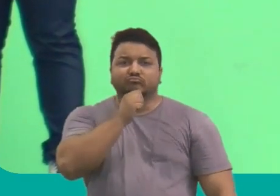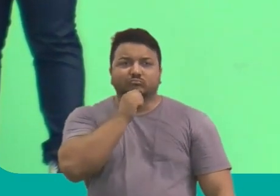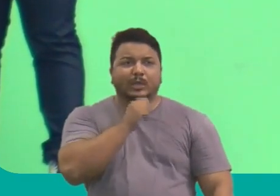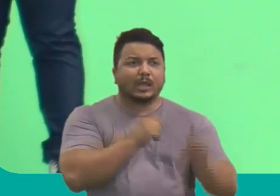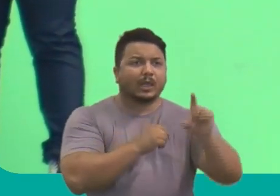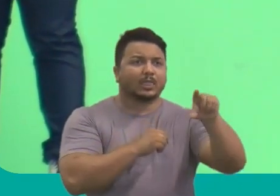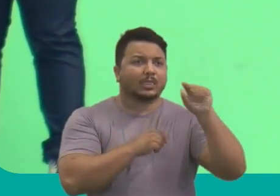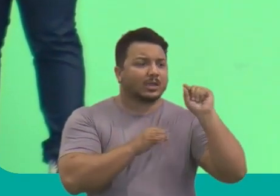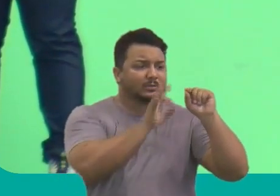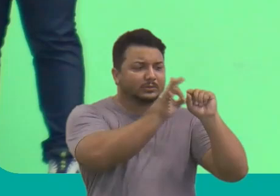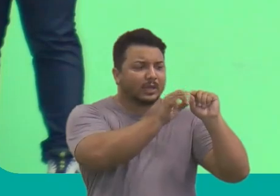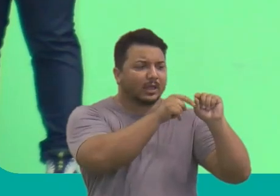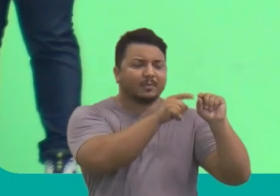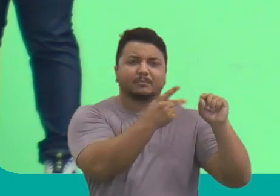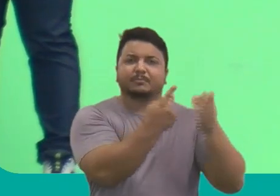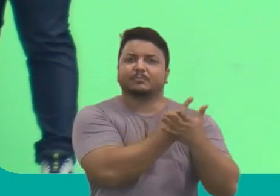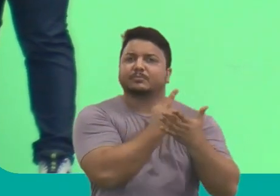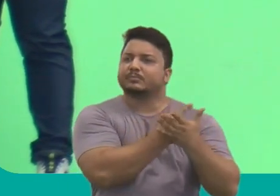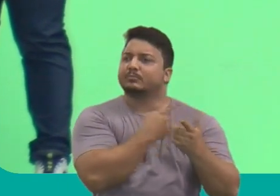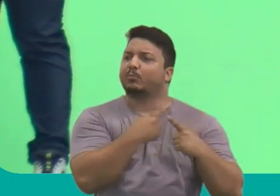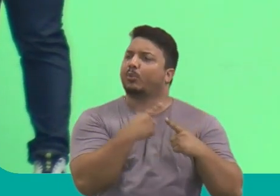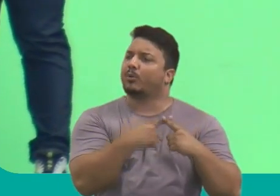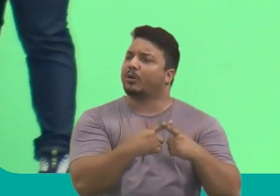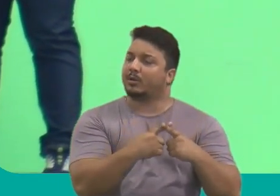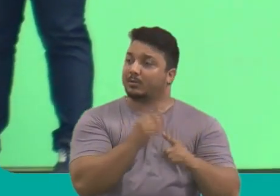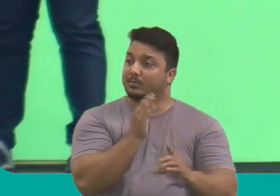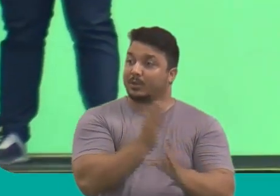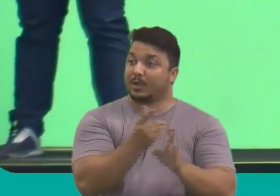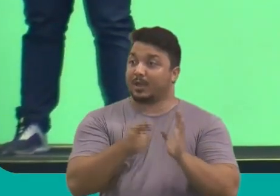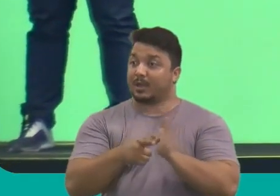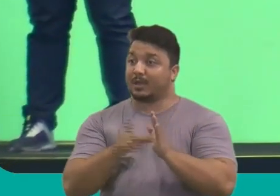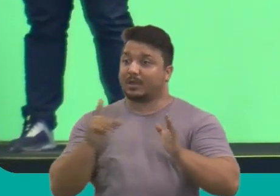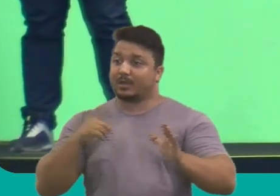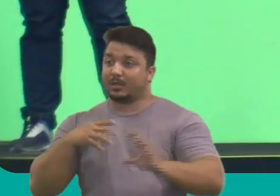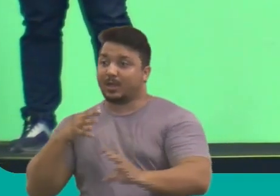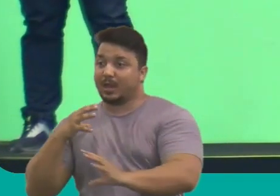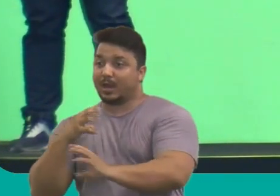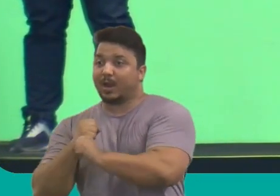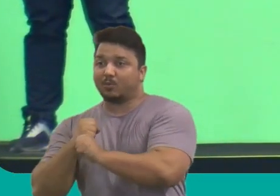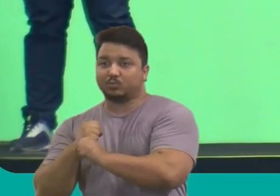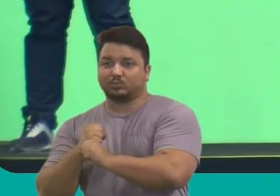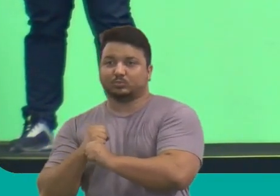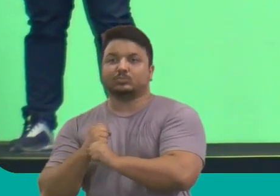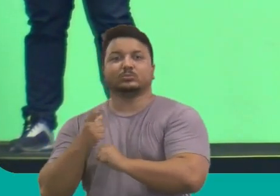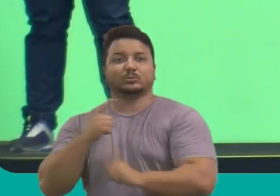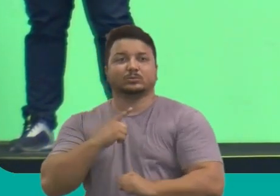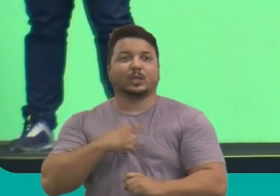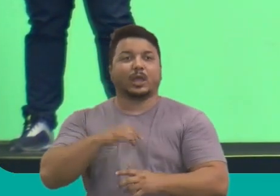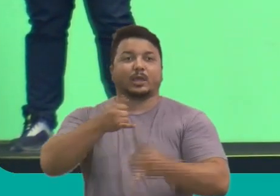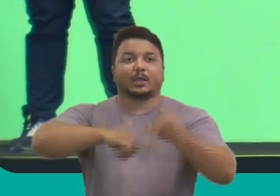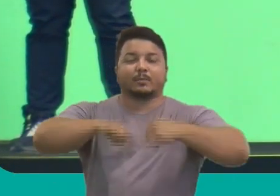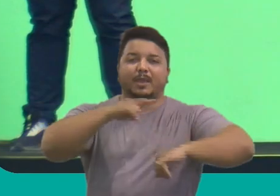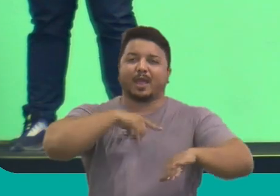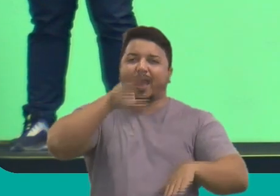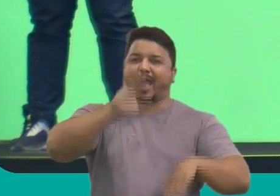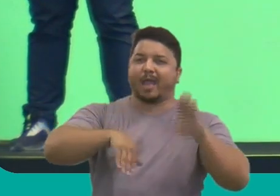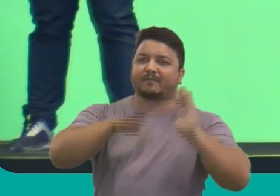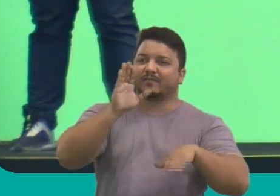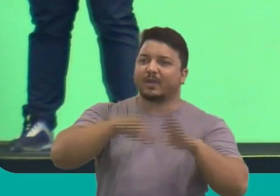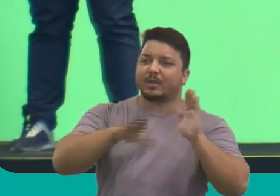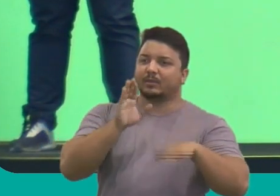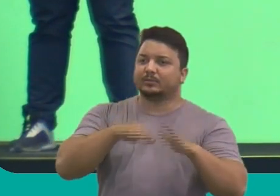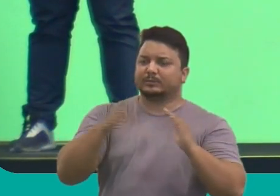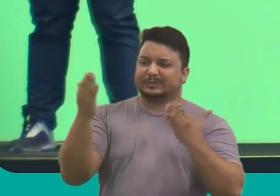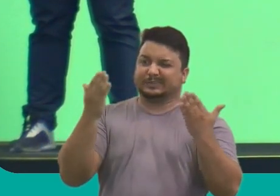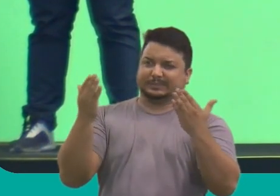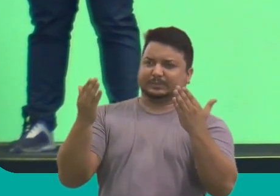a gente tem uma situação um pouco antes, que é um agregado de cálculo, que traz dentro da química, às vezes, um impasse.